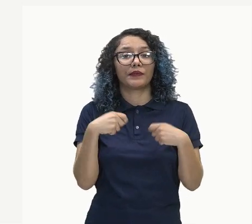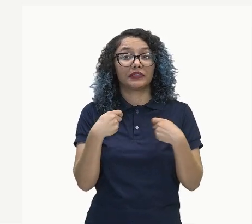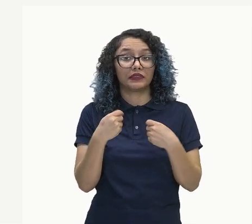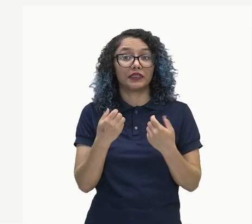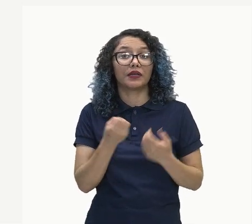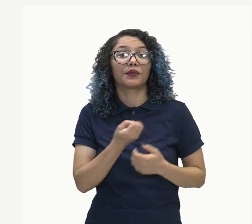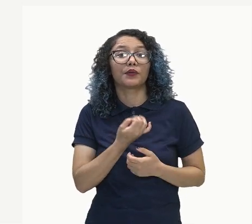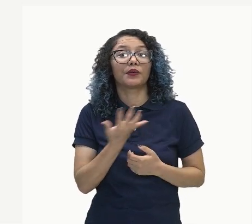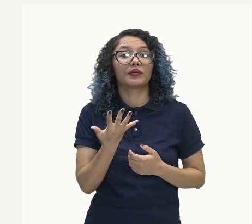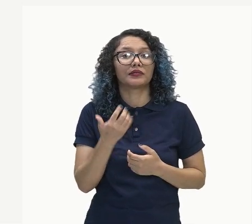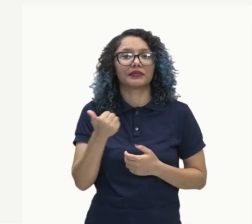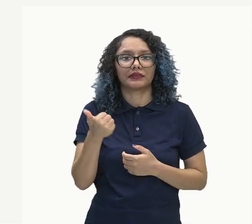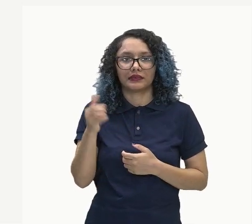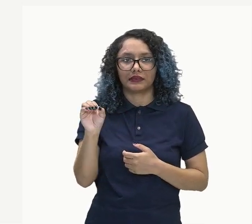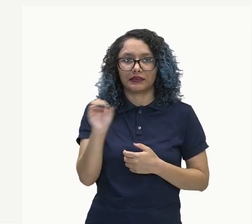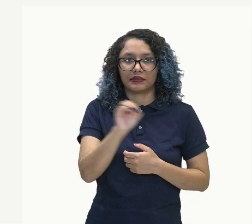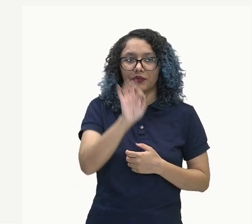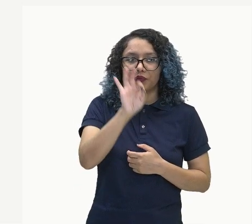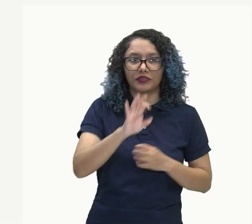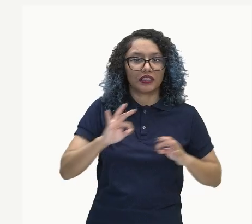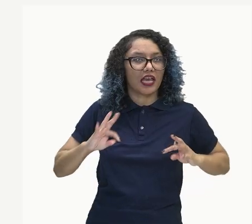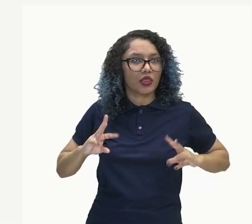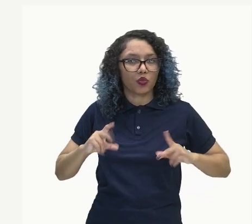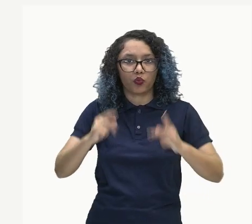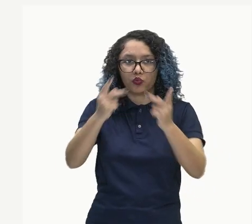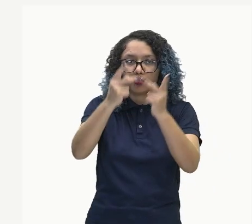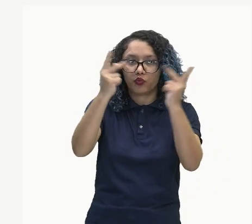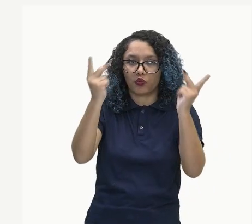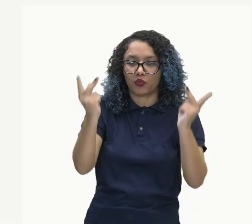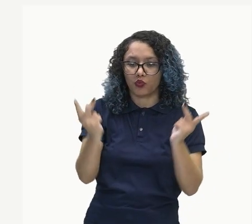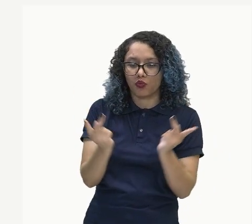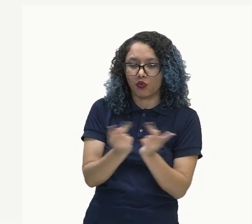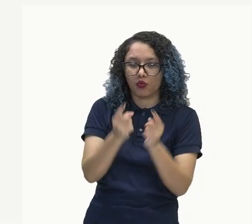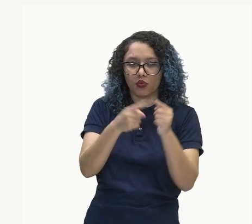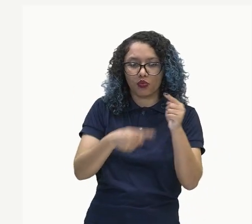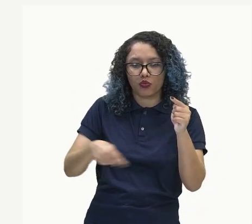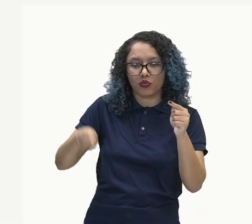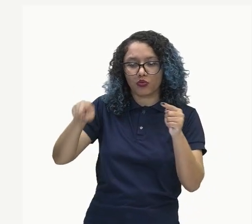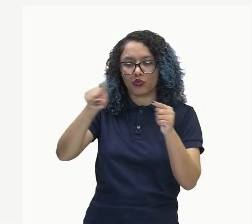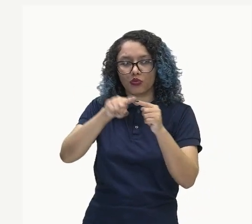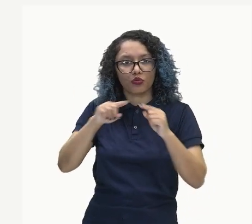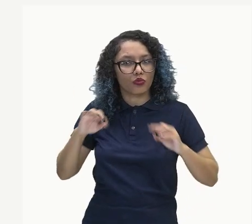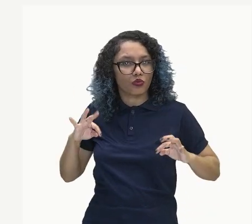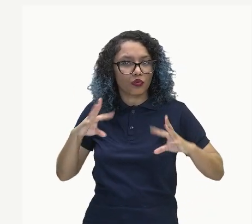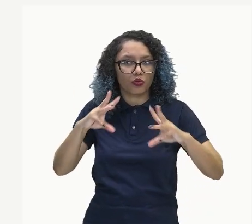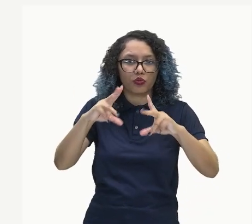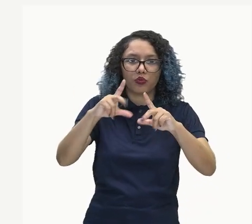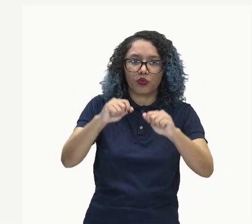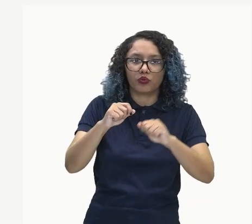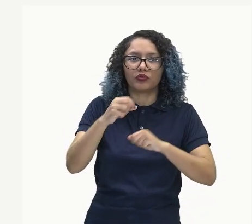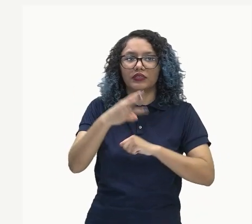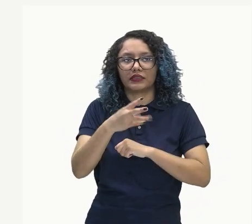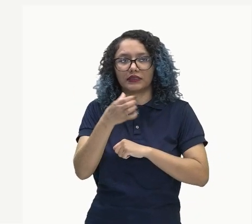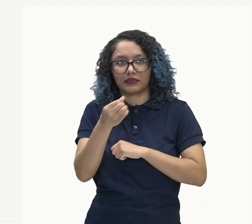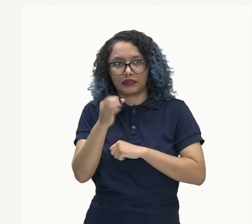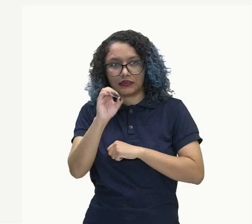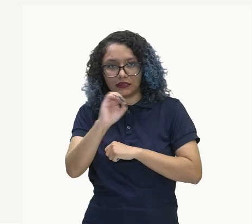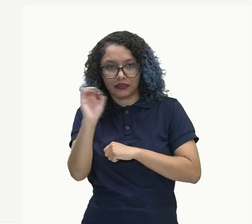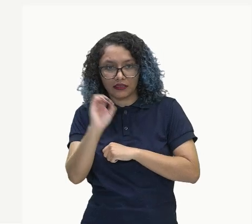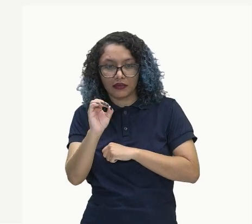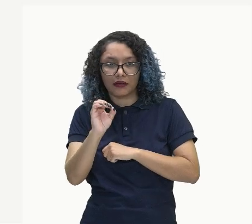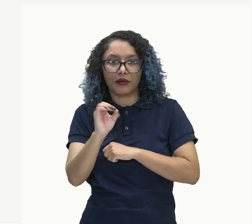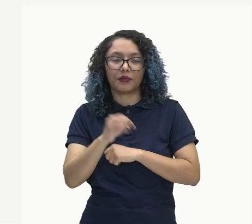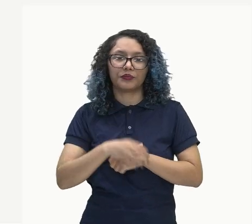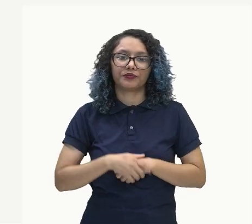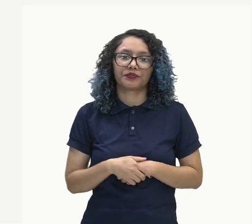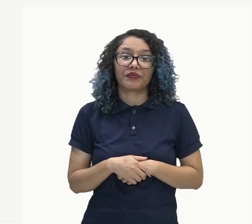o 100%, que é toda a pizza, tá? O formato circular, 360 graus, no caso, então,